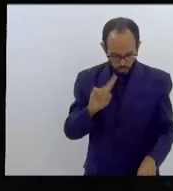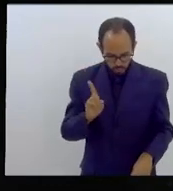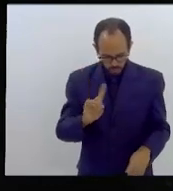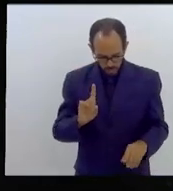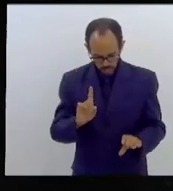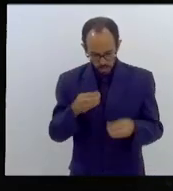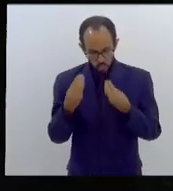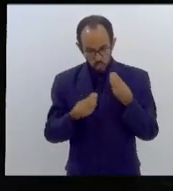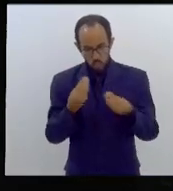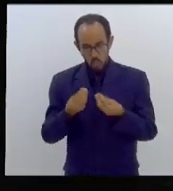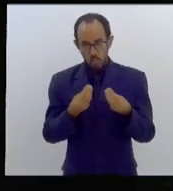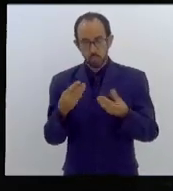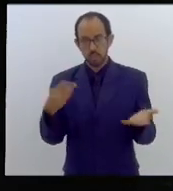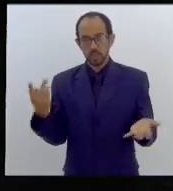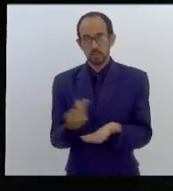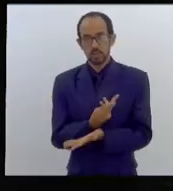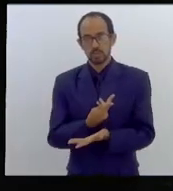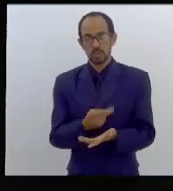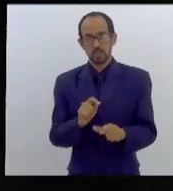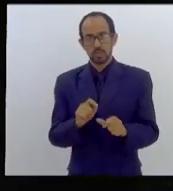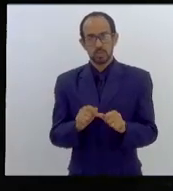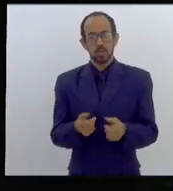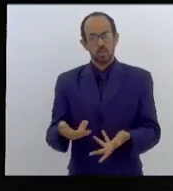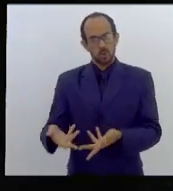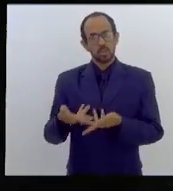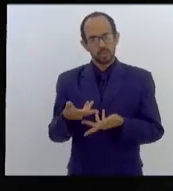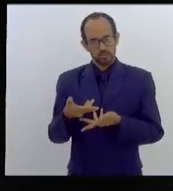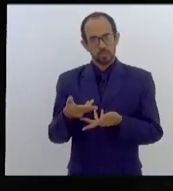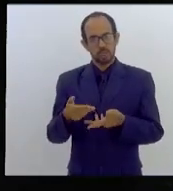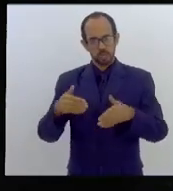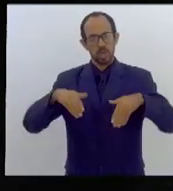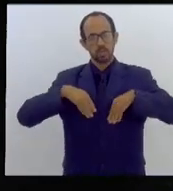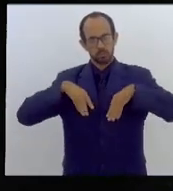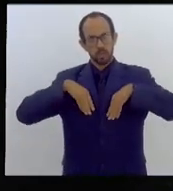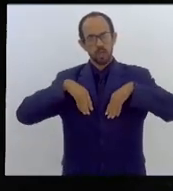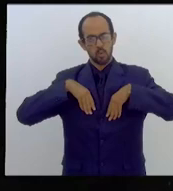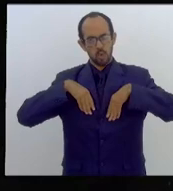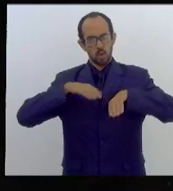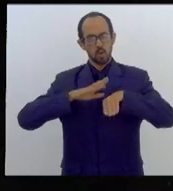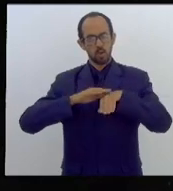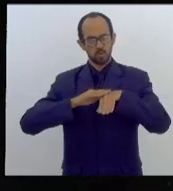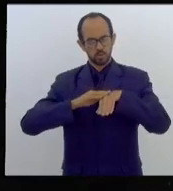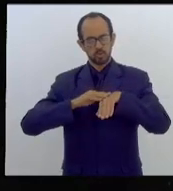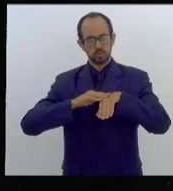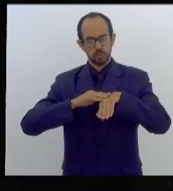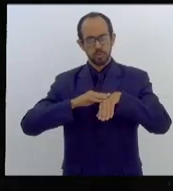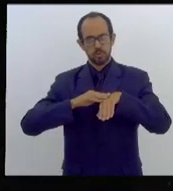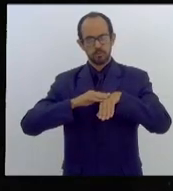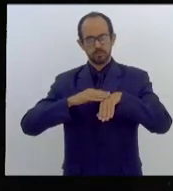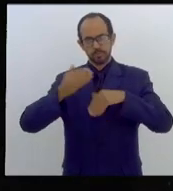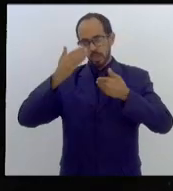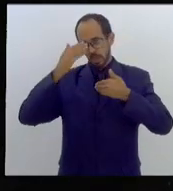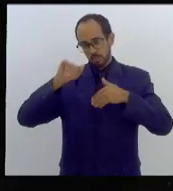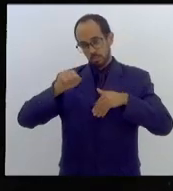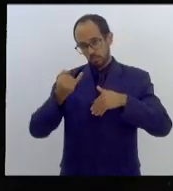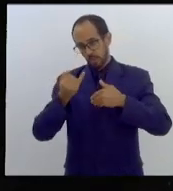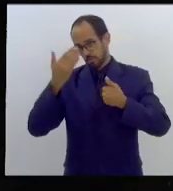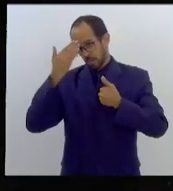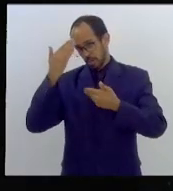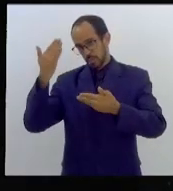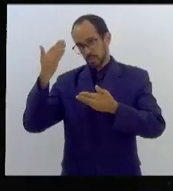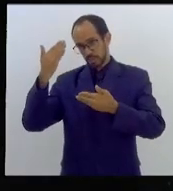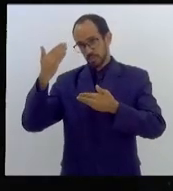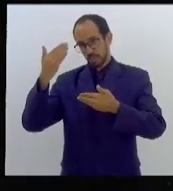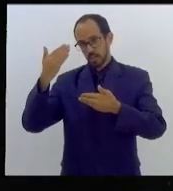estaria aqui o atendimento à tuberculose. E aproveito para fazer aqui, né, um agradecimento e